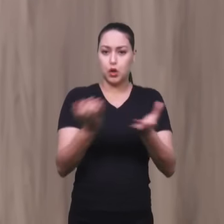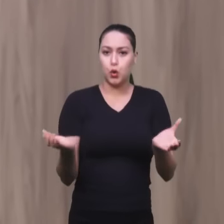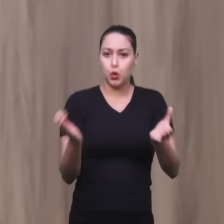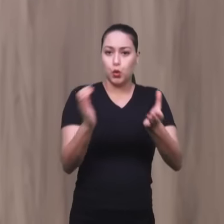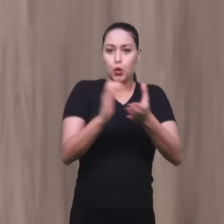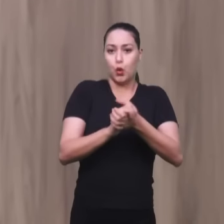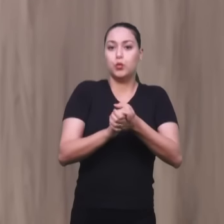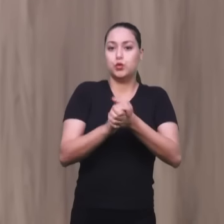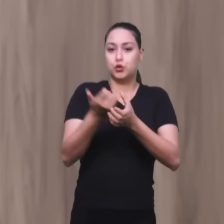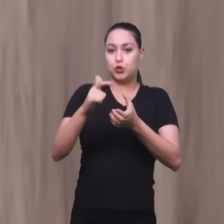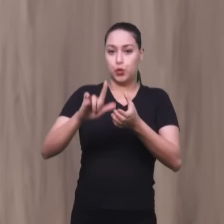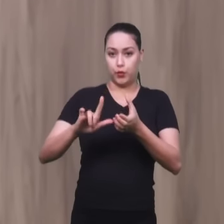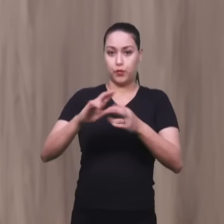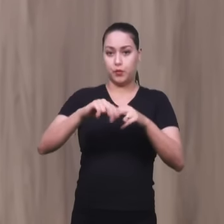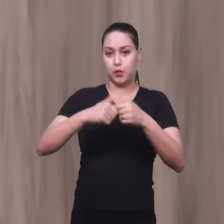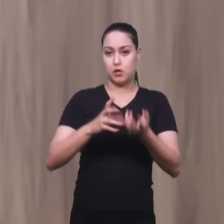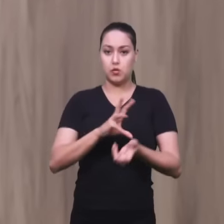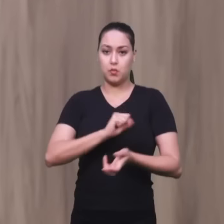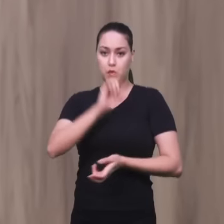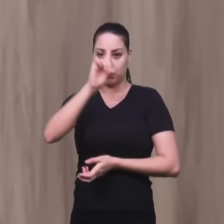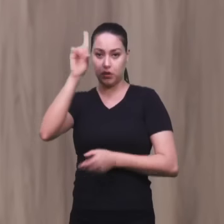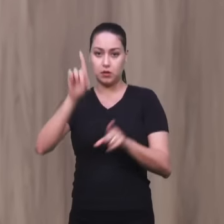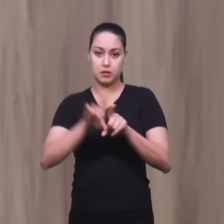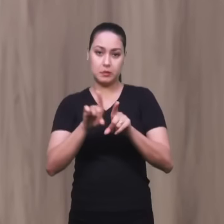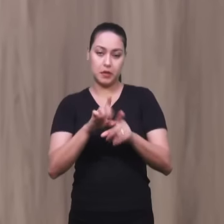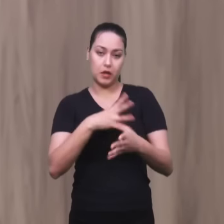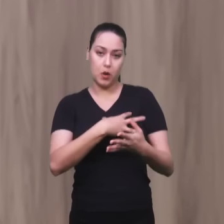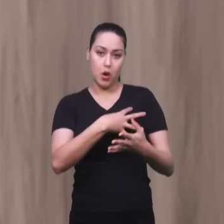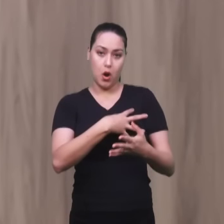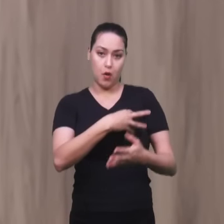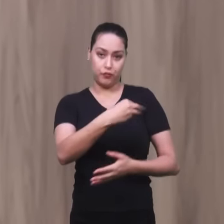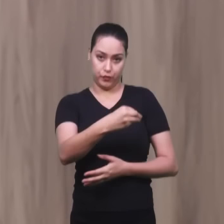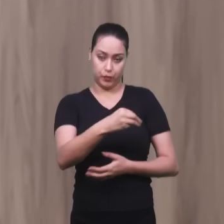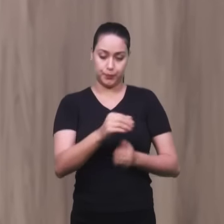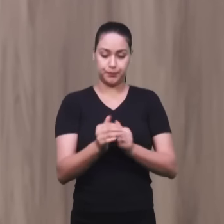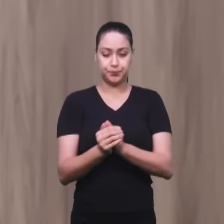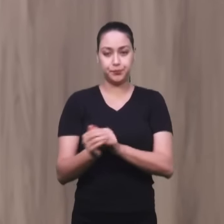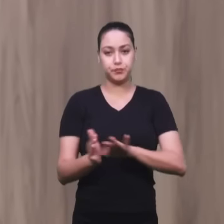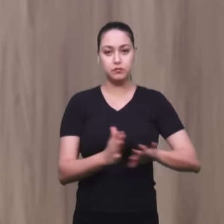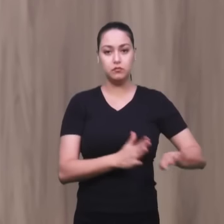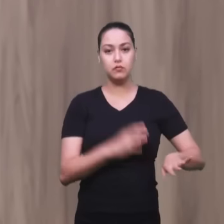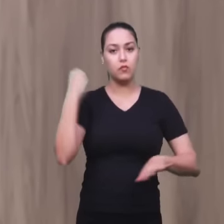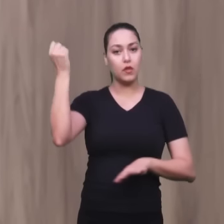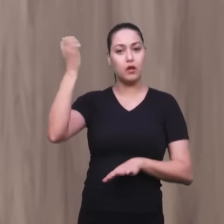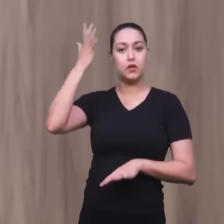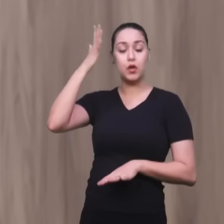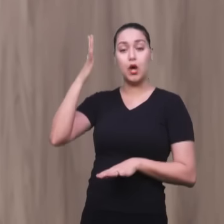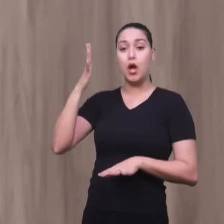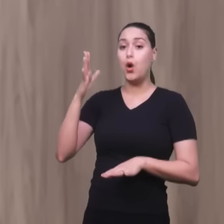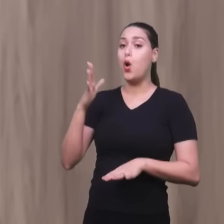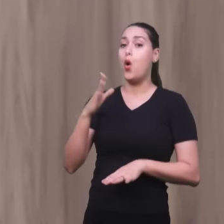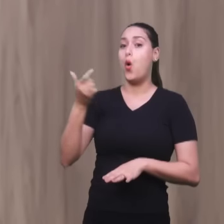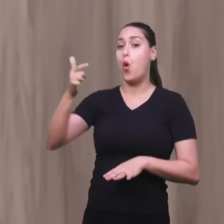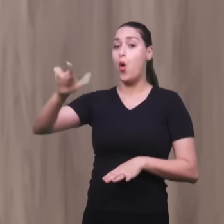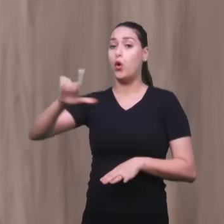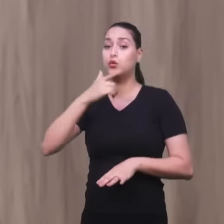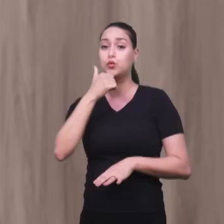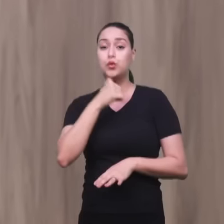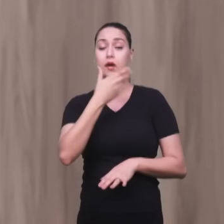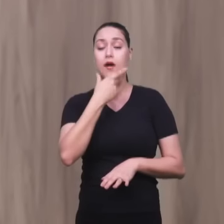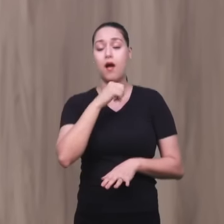casal Que tem dois filhos O marido está desempregado Está muito triste Por causa dessa situação Ele está pensando Em se mudar Para